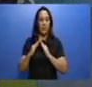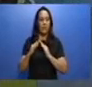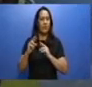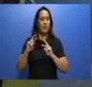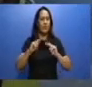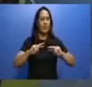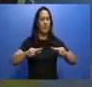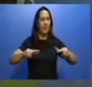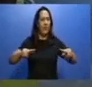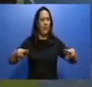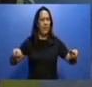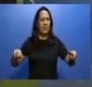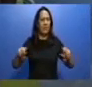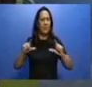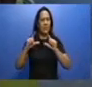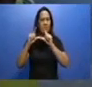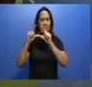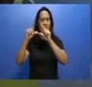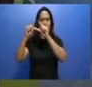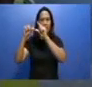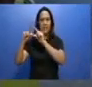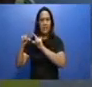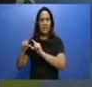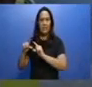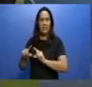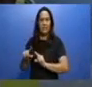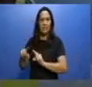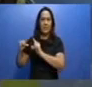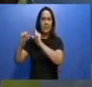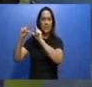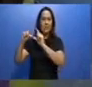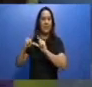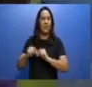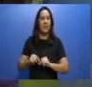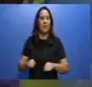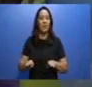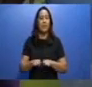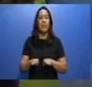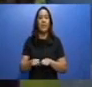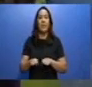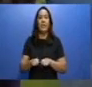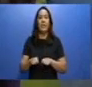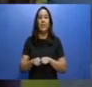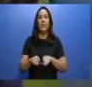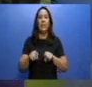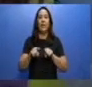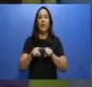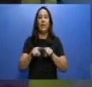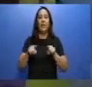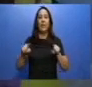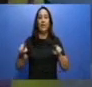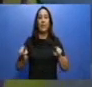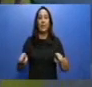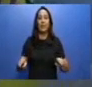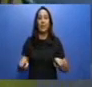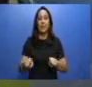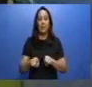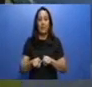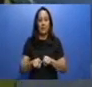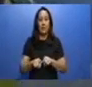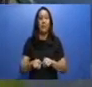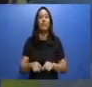vários triângulos, gente. Vocês estão vendo? Olha só, vários triângulos. Que mais? Retângulos